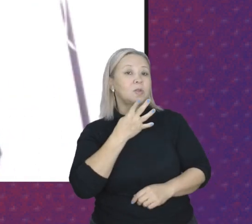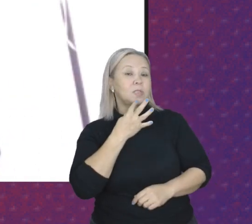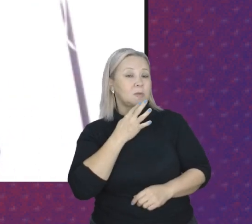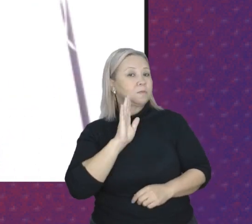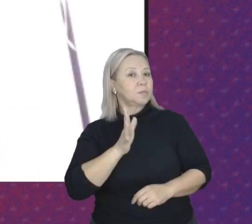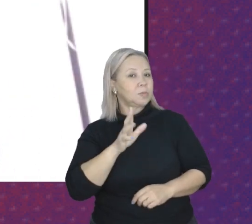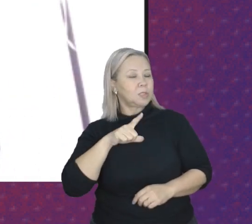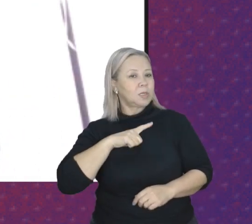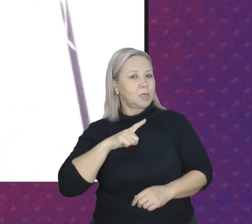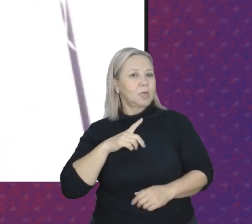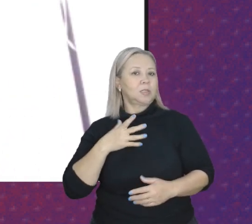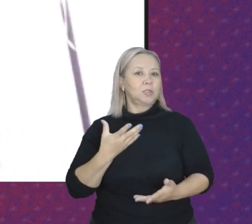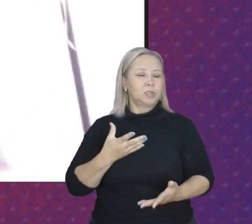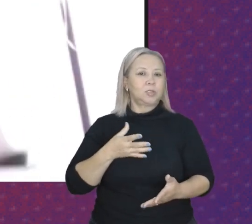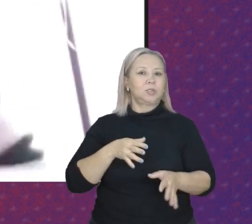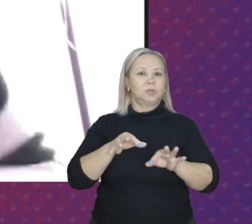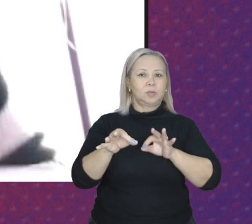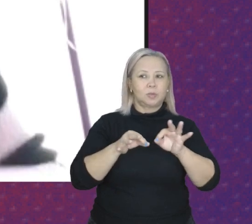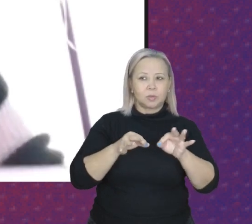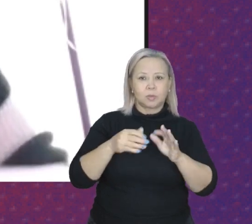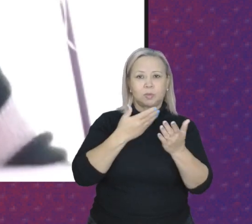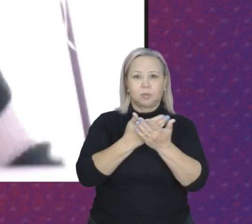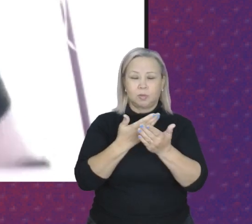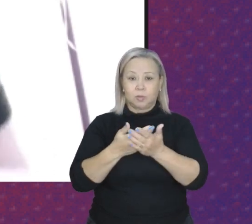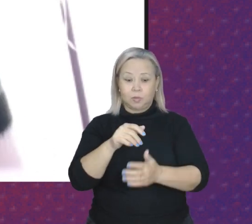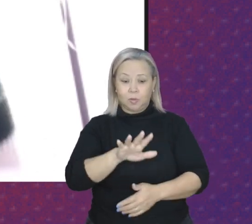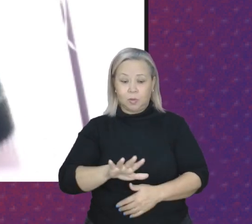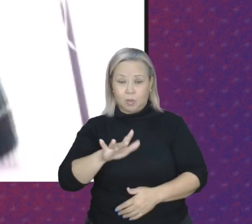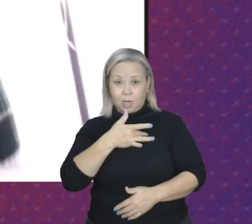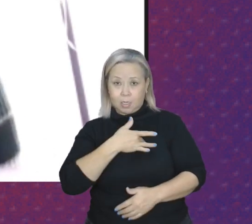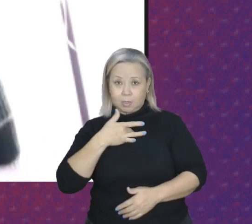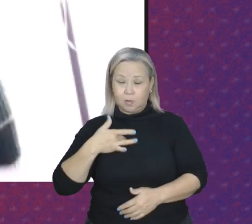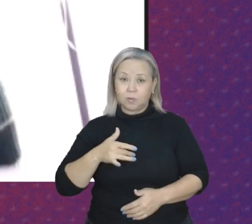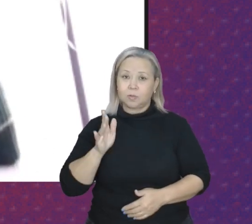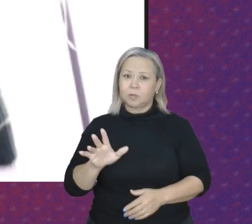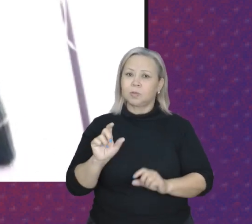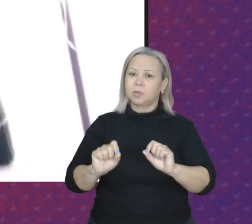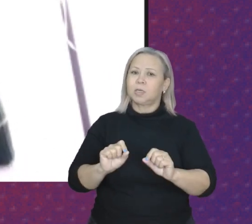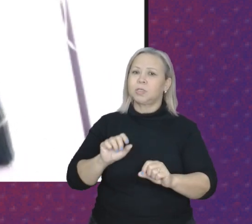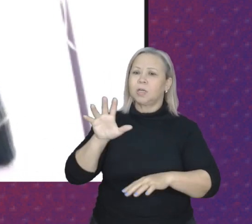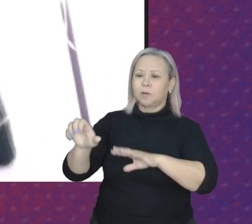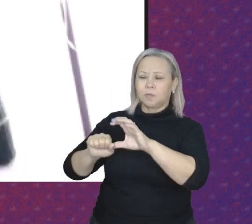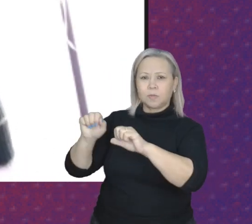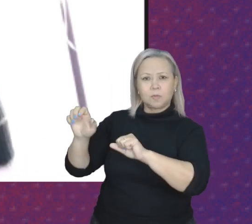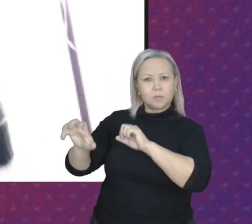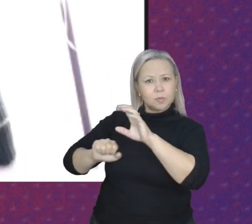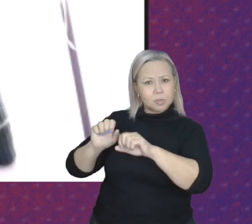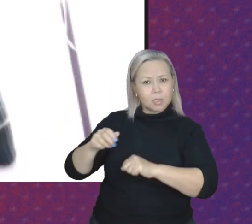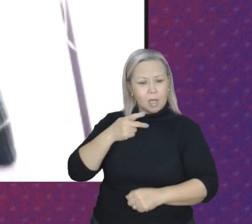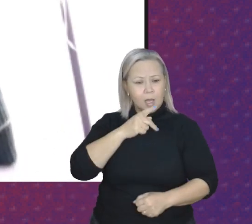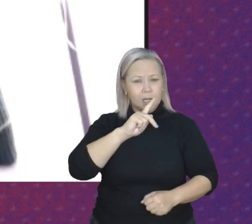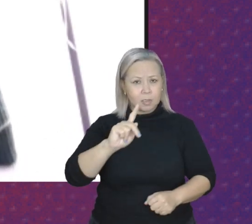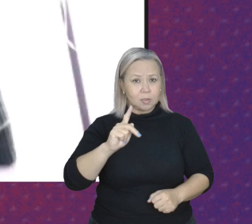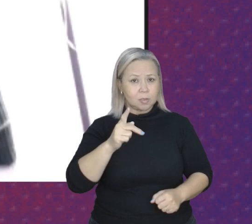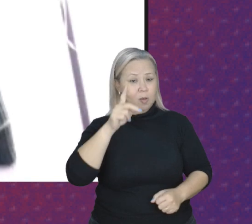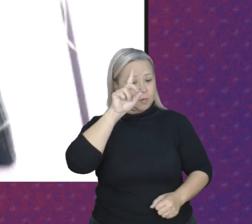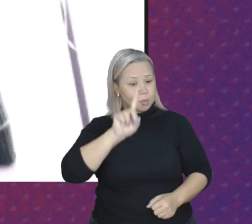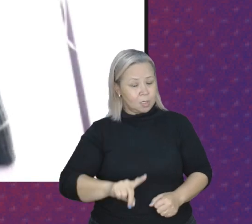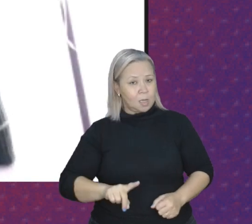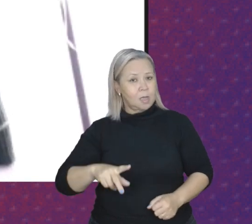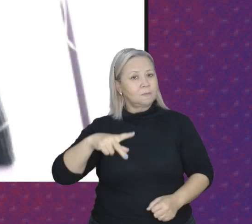tinham informação, que já tinham estudo na área da saúde e que já tinham buscado seus direitos por vias